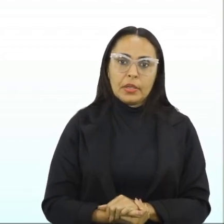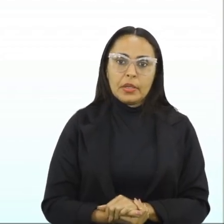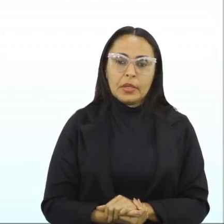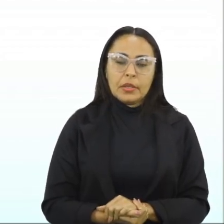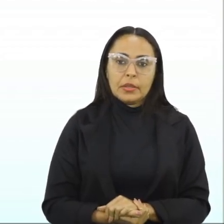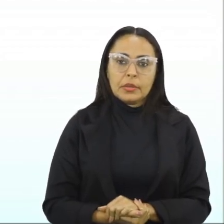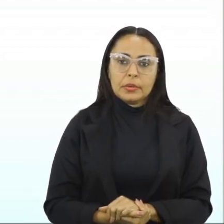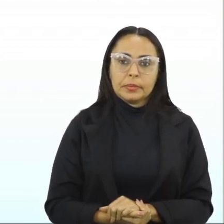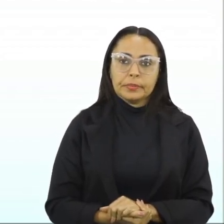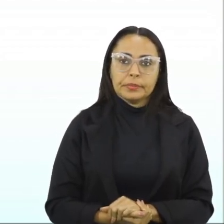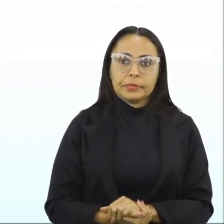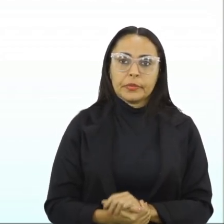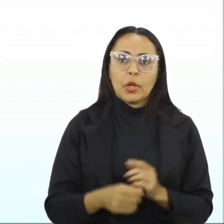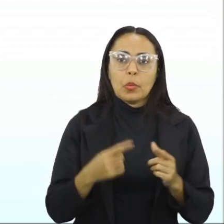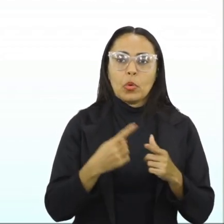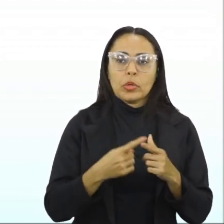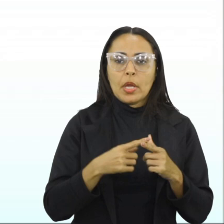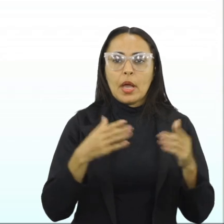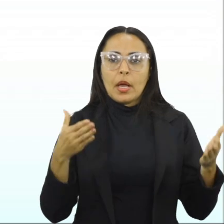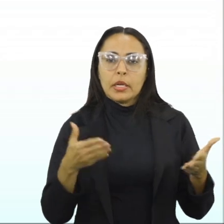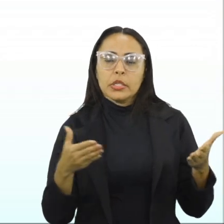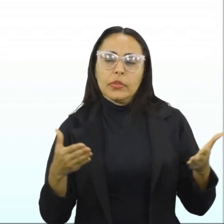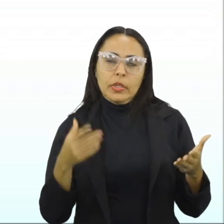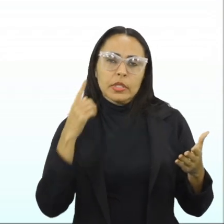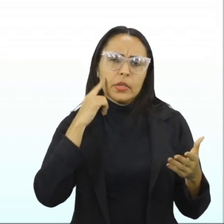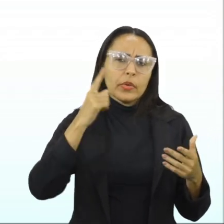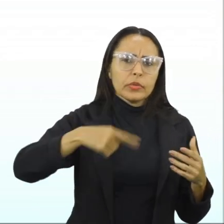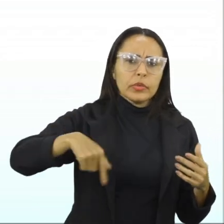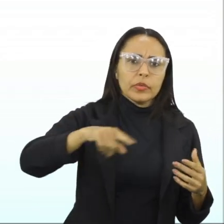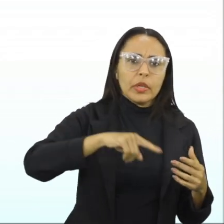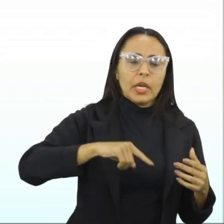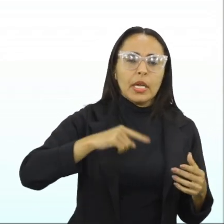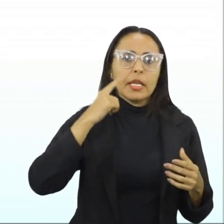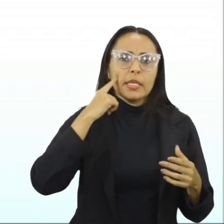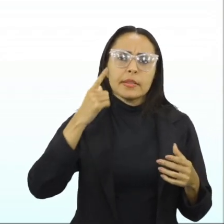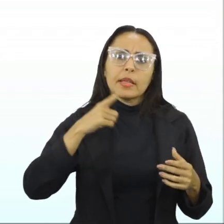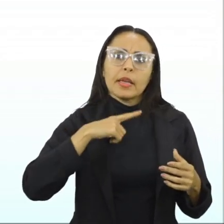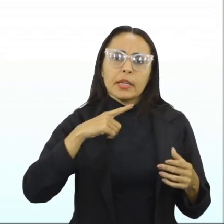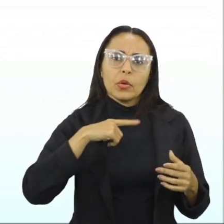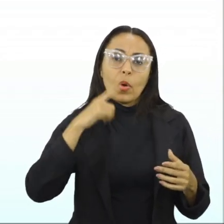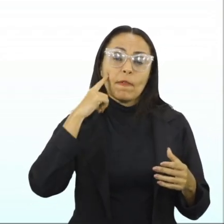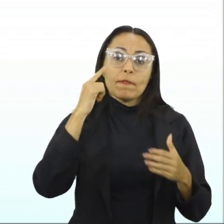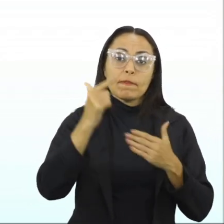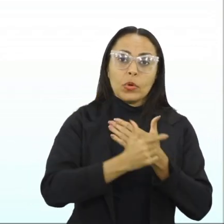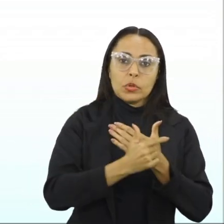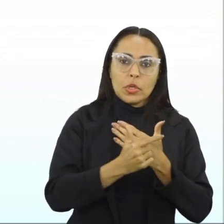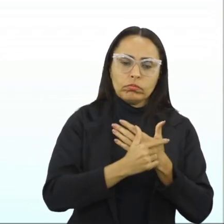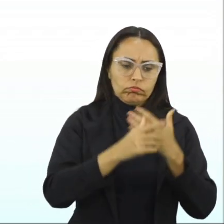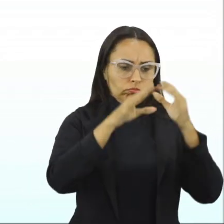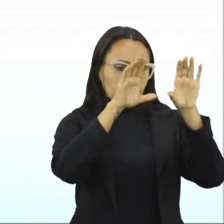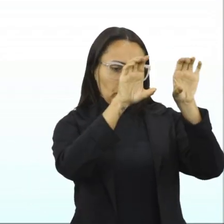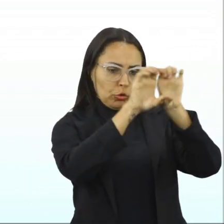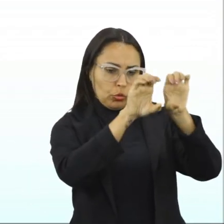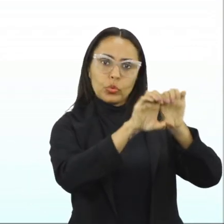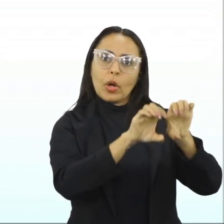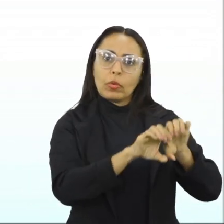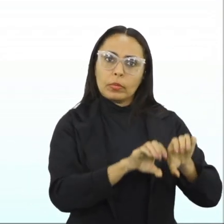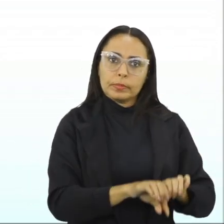o carboidrato, porque aqui vocês vão dizer que esse cara, ele vai ter uma função